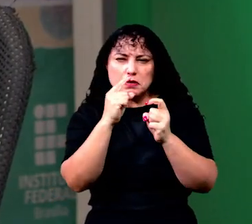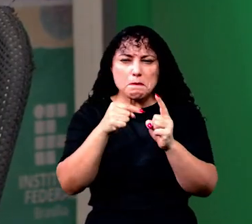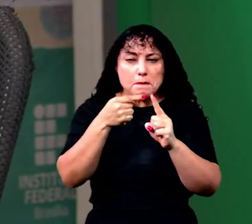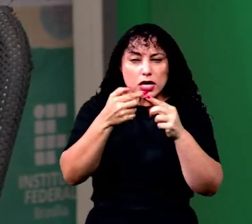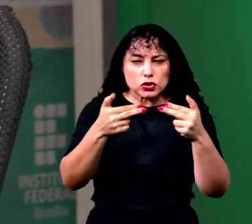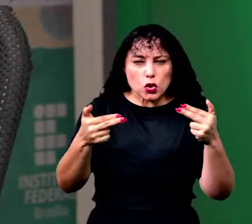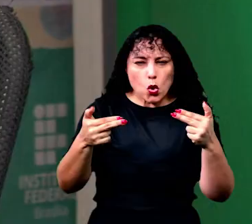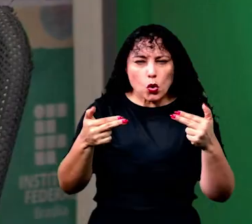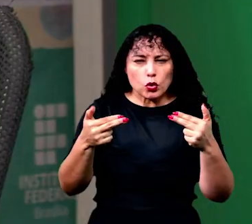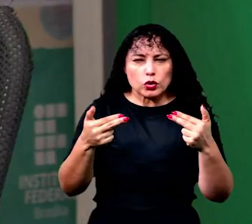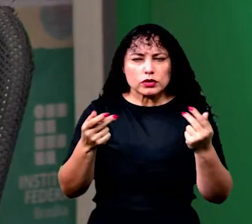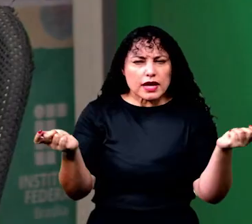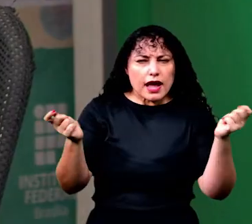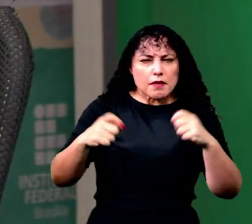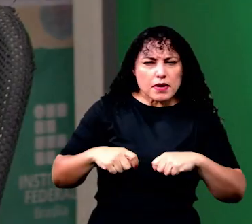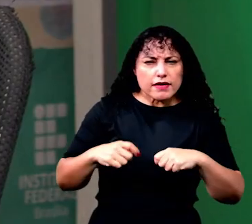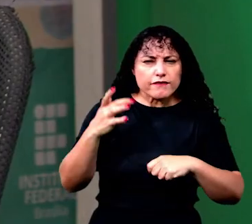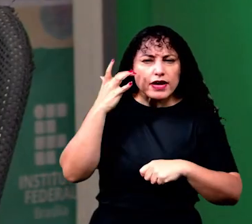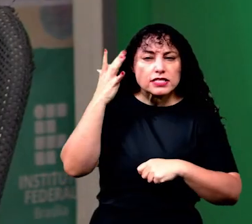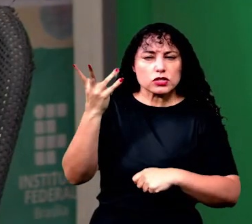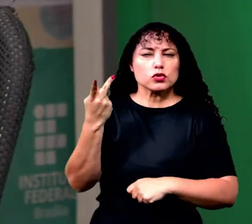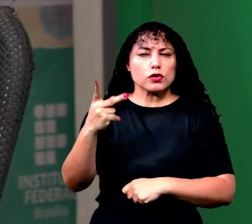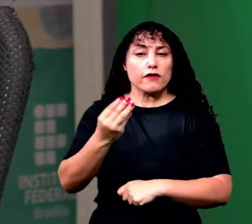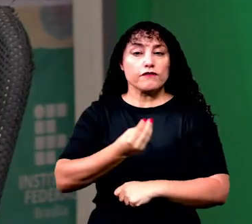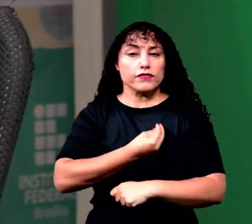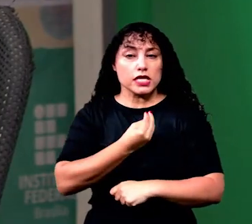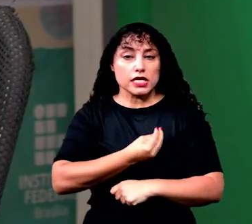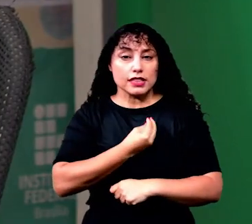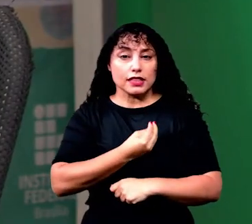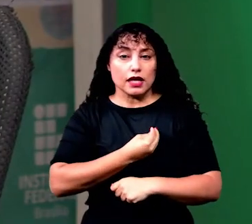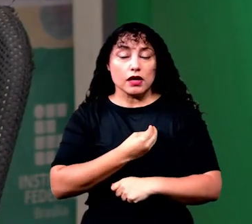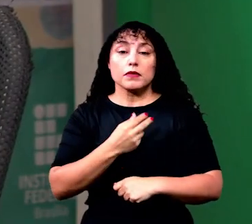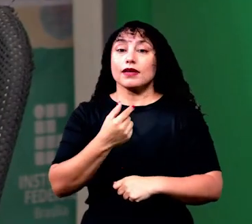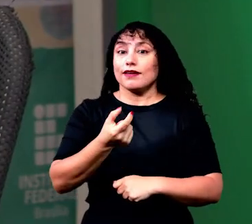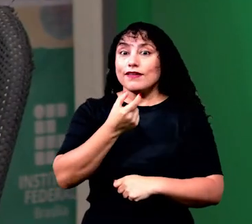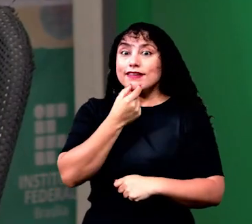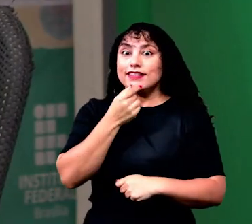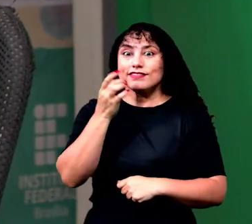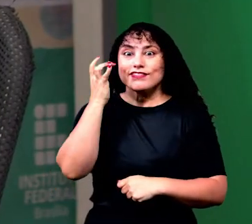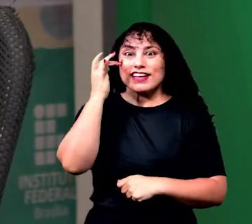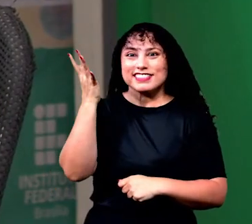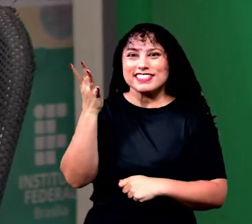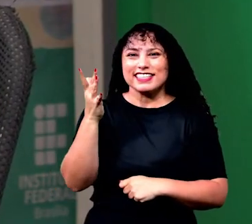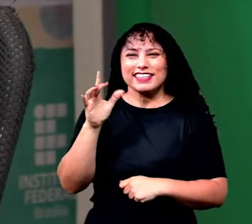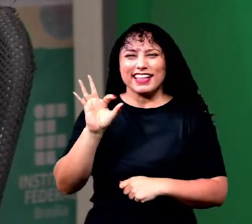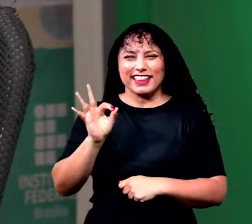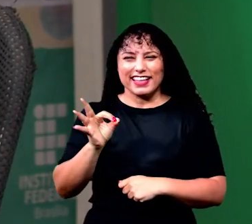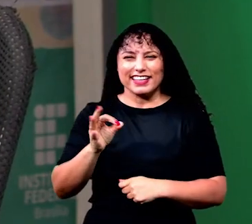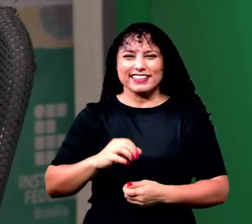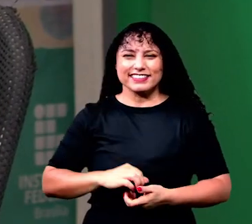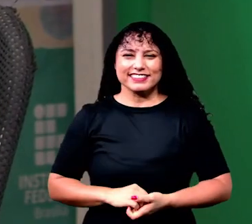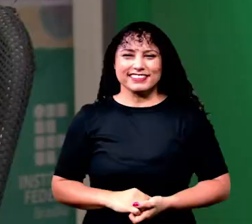pelo domínio? Facilitou sua vida? Assim, porque o inglês ele facilita bastante, né?